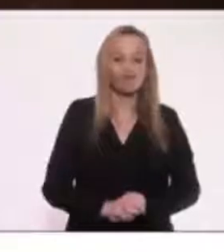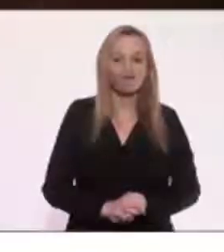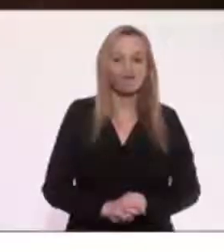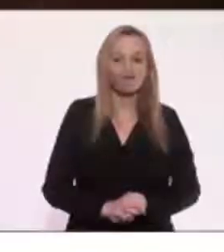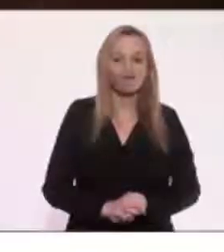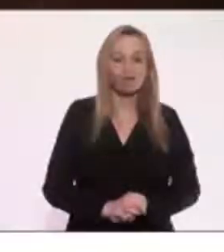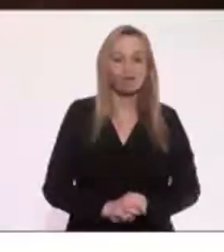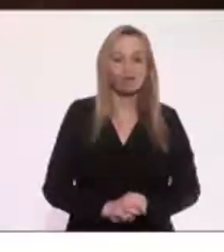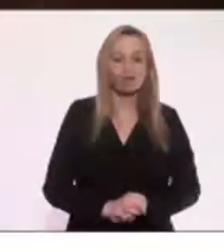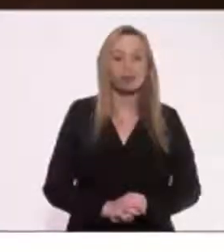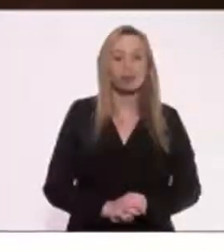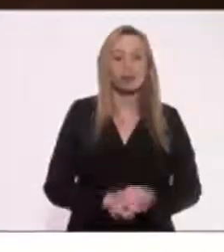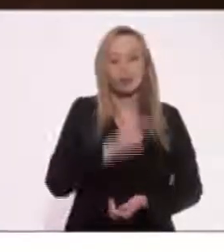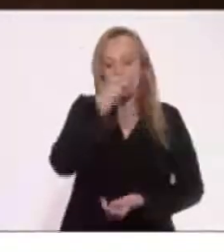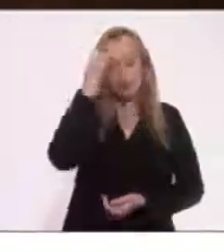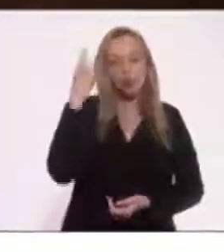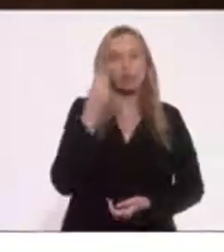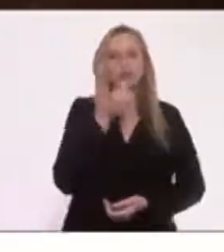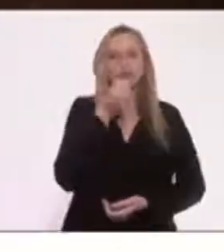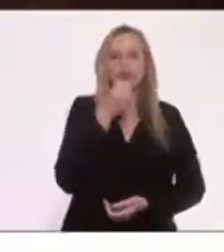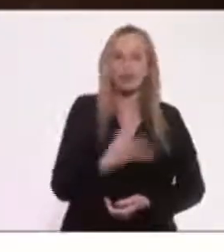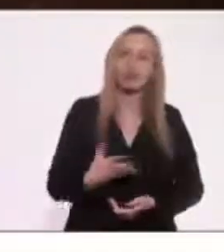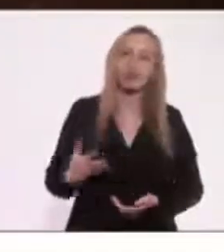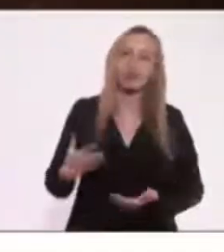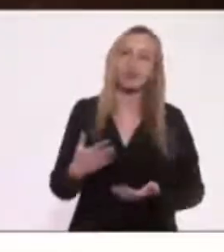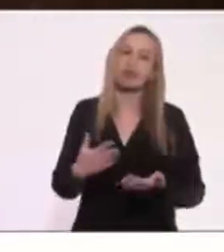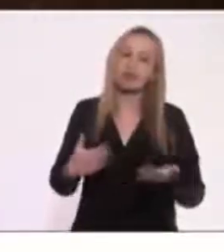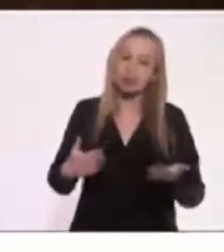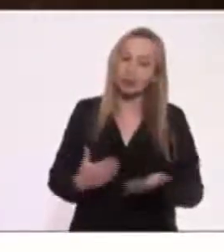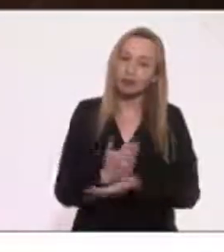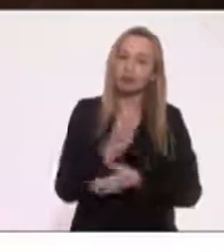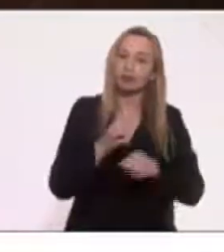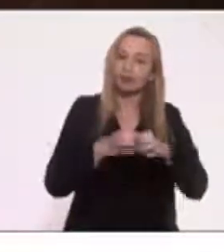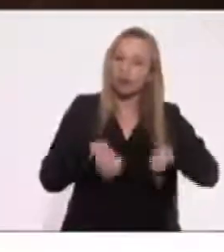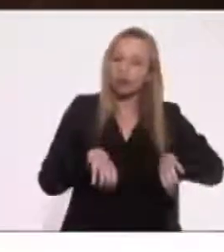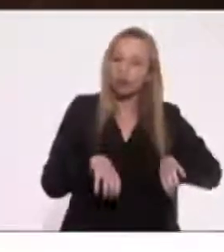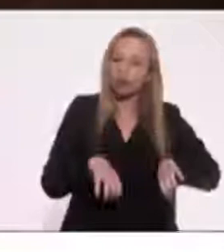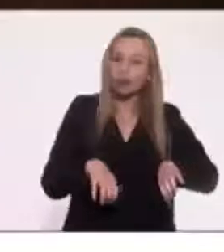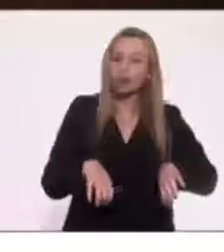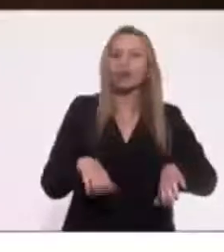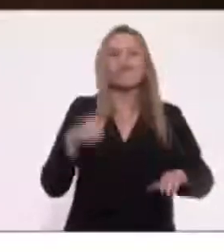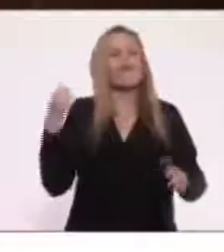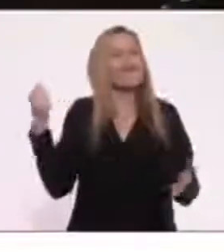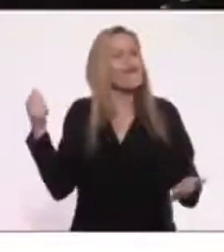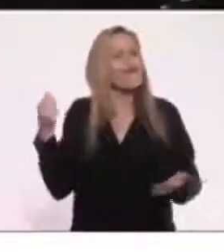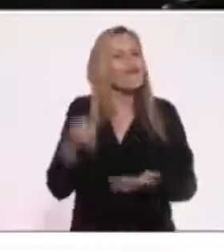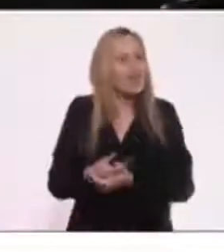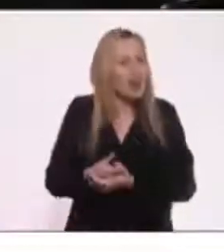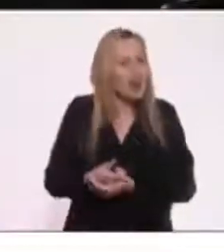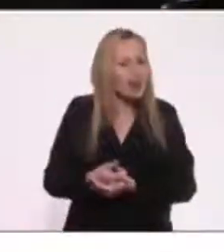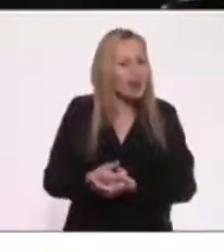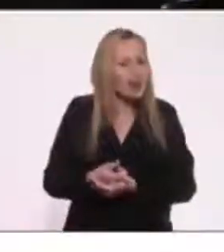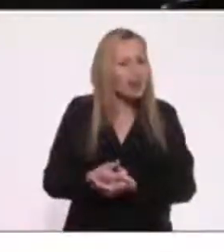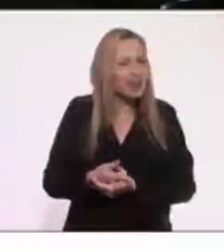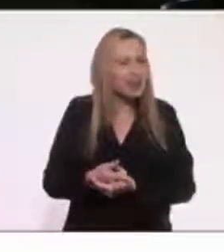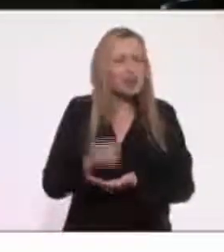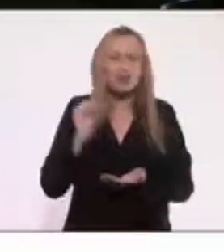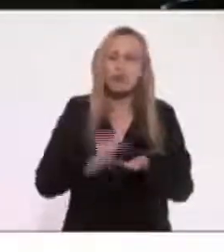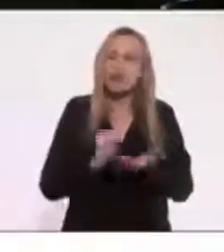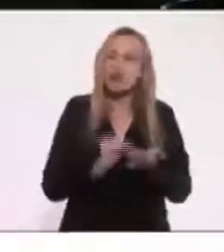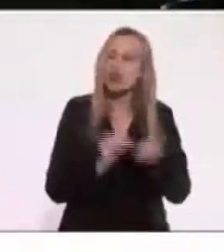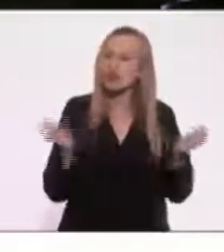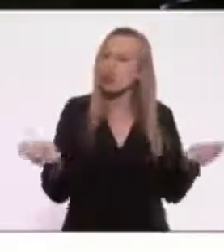o cidadão de bem, aprovado num concurso público, tenha que pagar por tanta